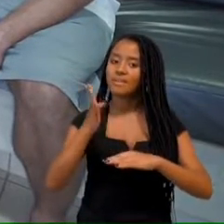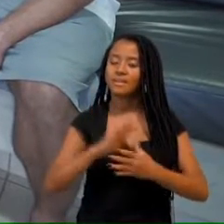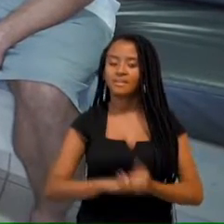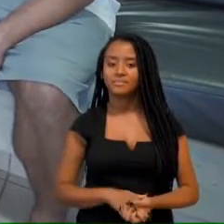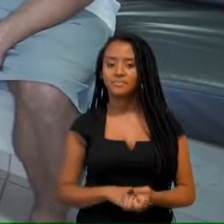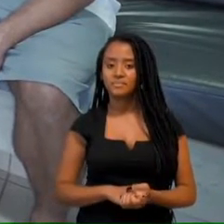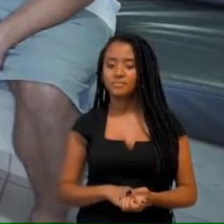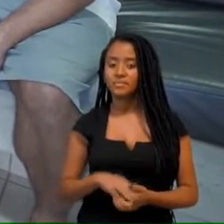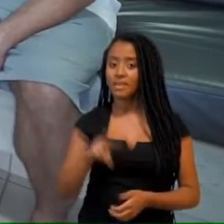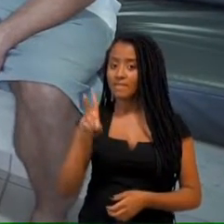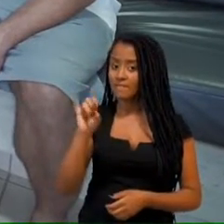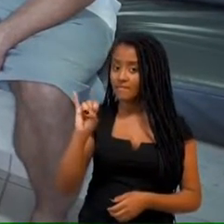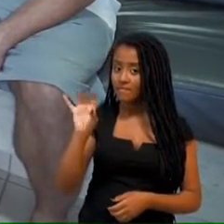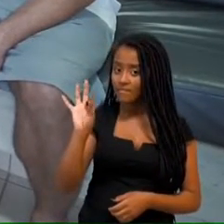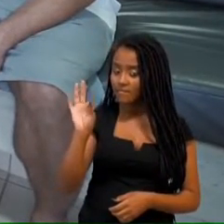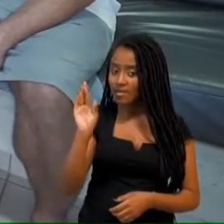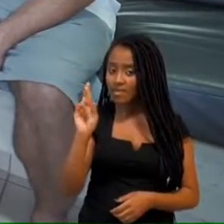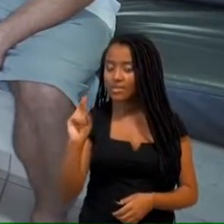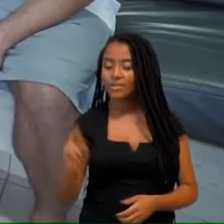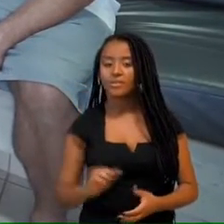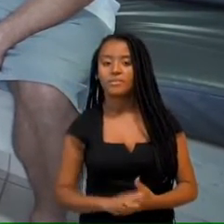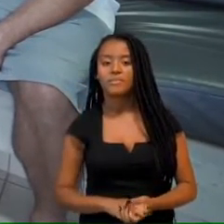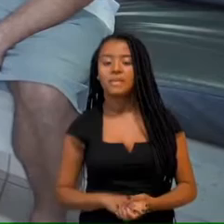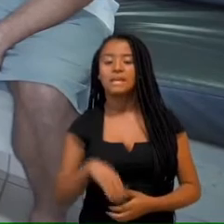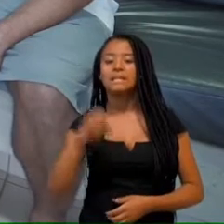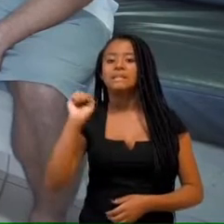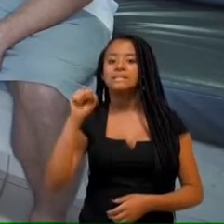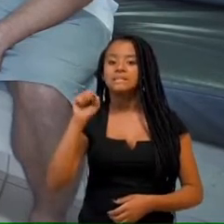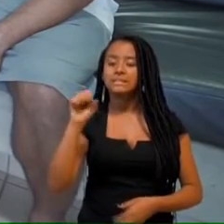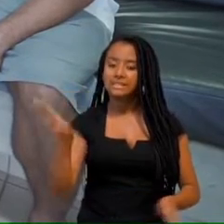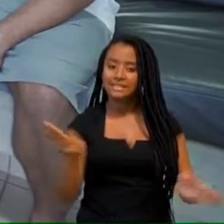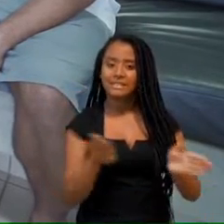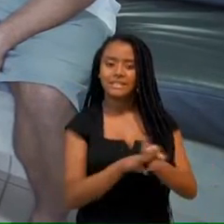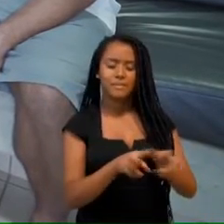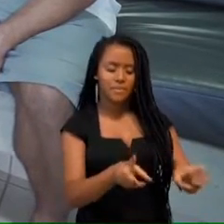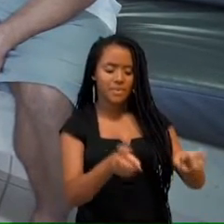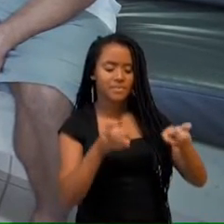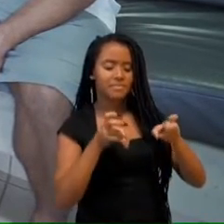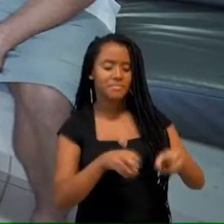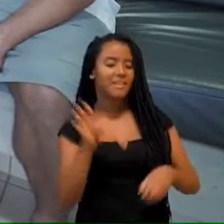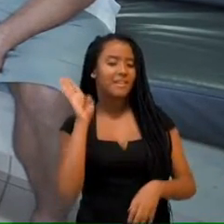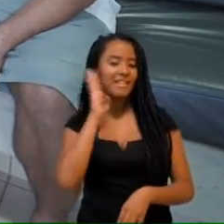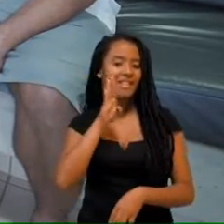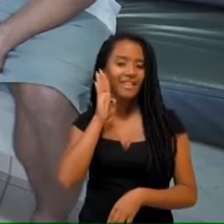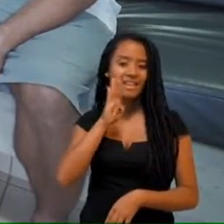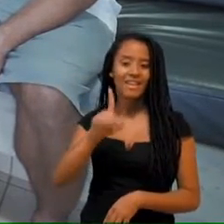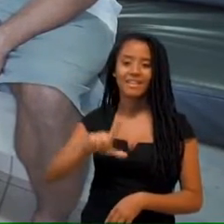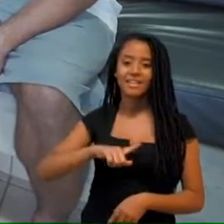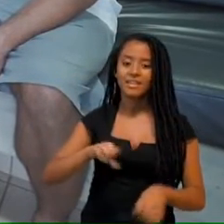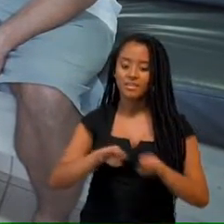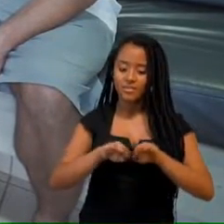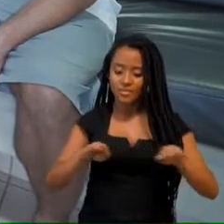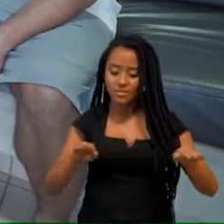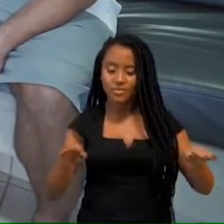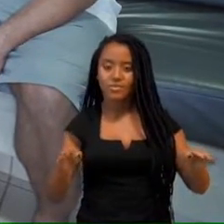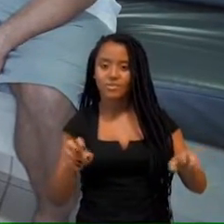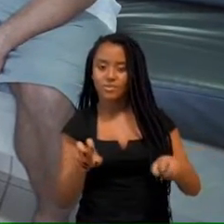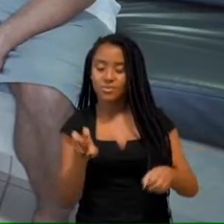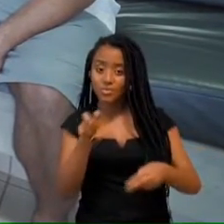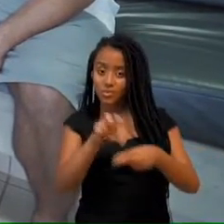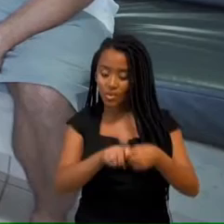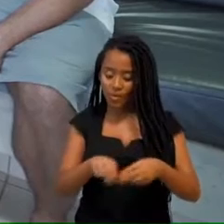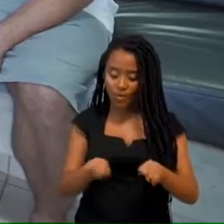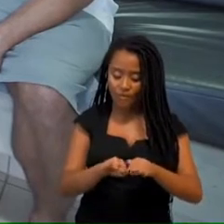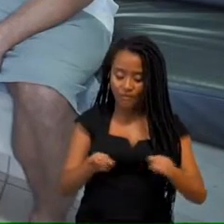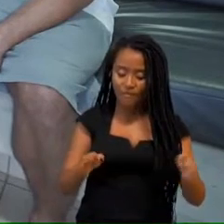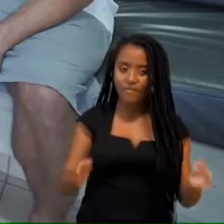né Vittor Pois é eu cheguei aqui eu vi que é bacana tem o sofá aqui os armários Vocês tiveram